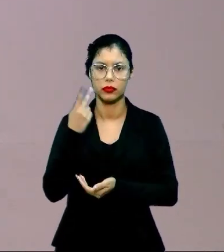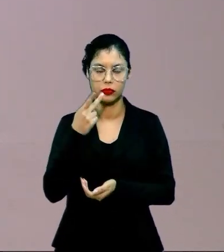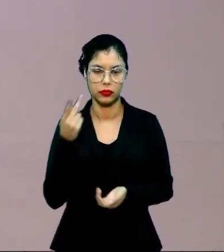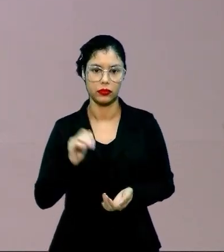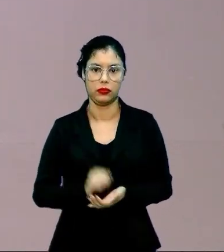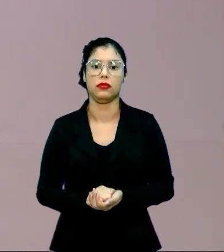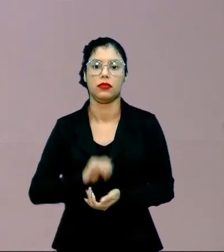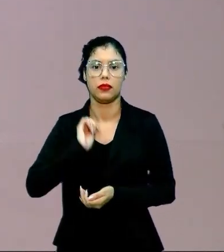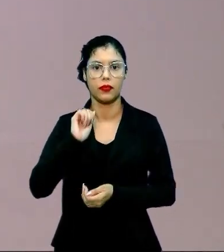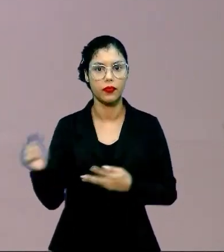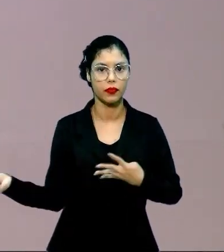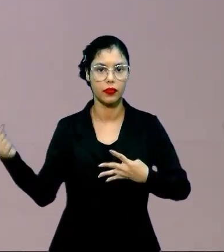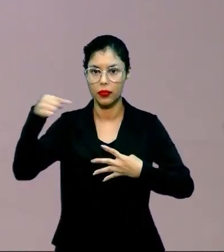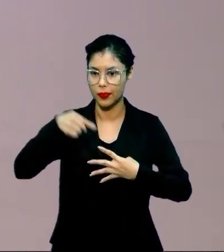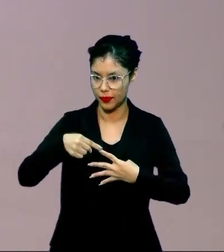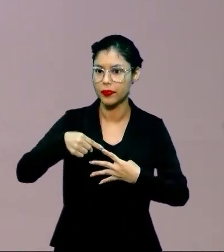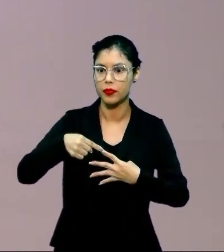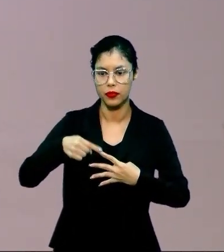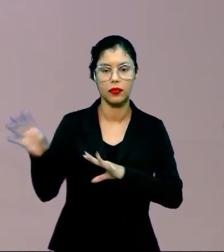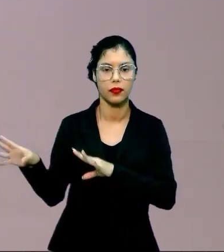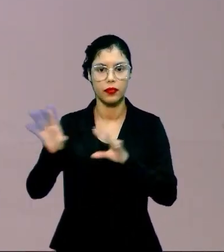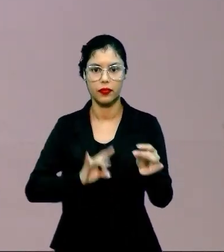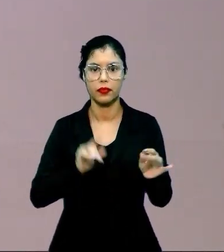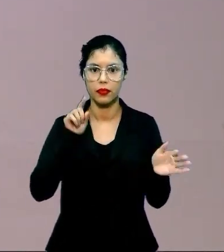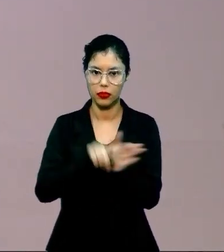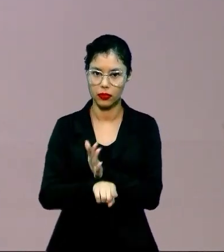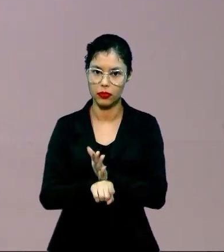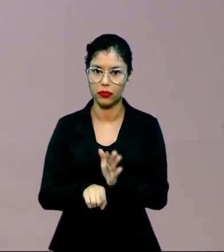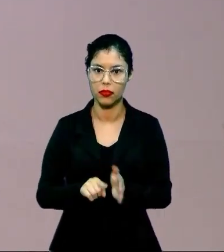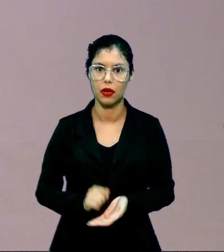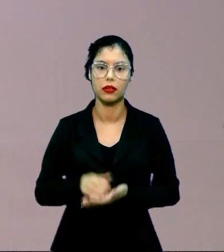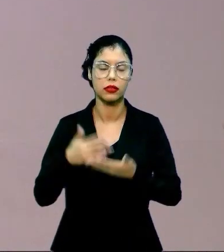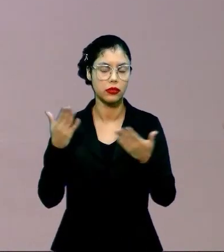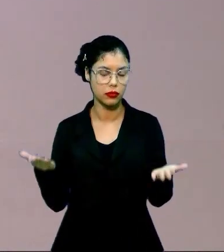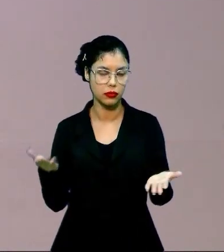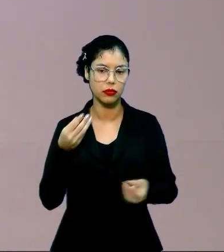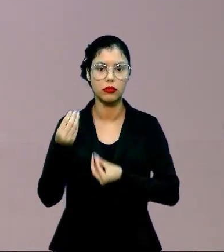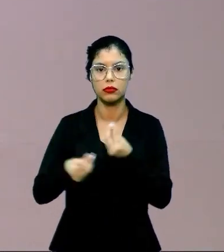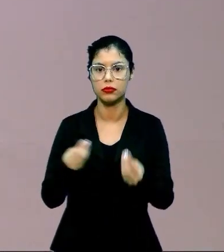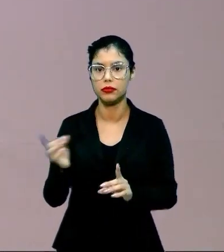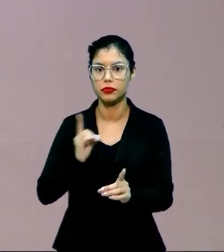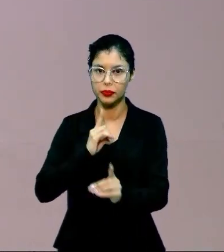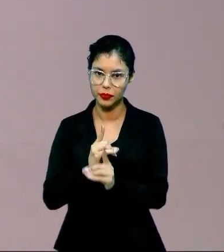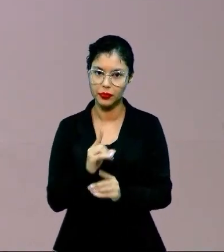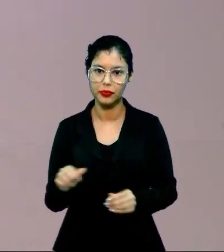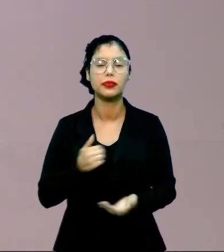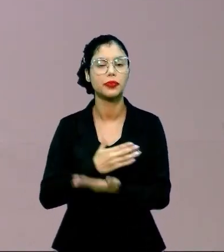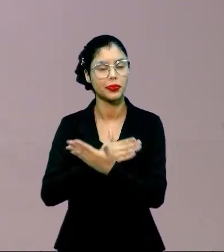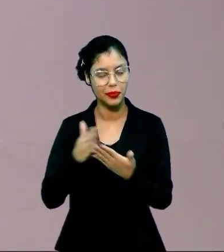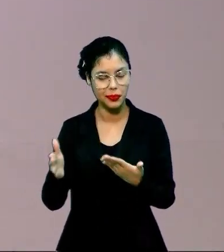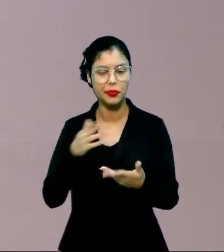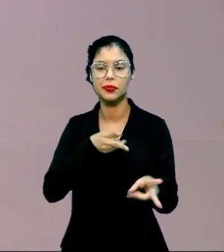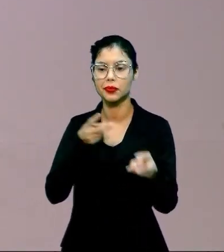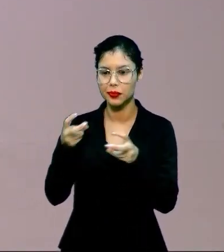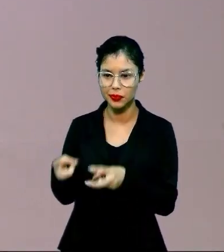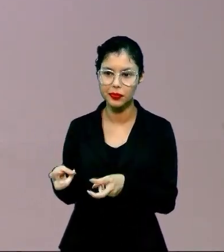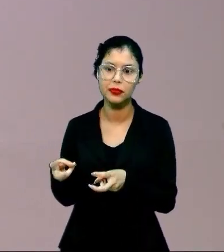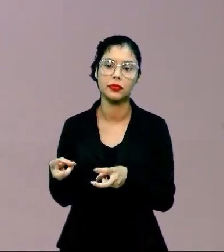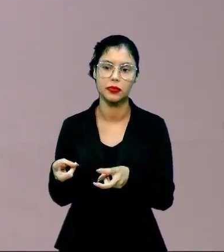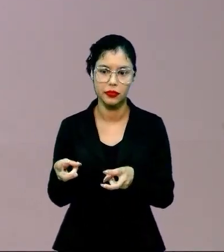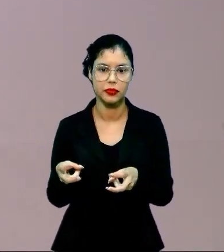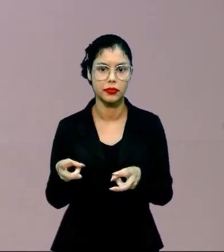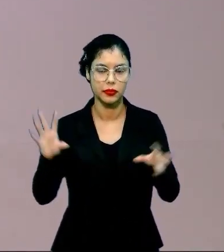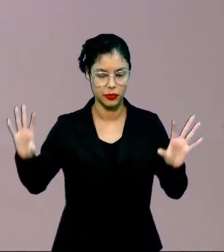falando de simbolismo, a professora trouxe uma questão de simbolismo. E como eu identifico isso, logo no início eu já tenho aí